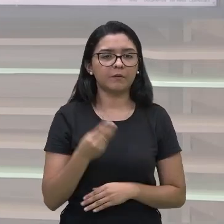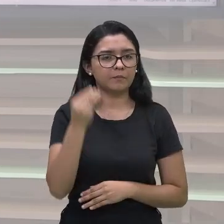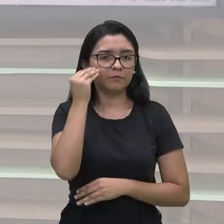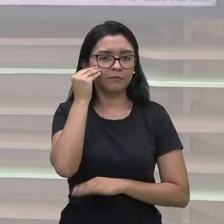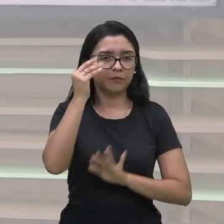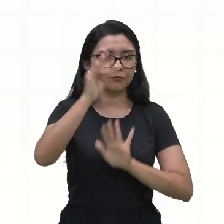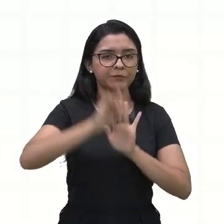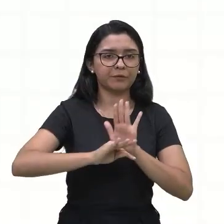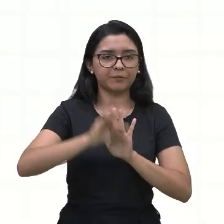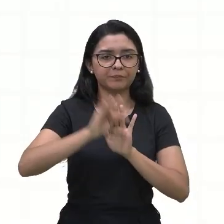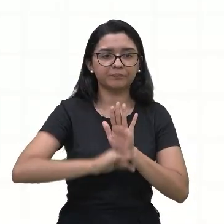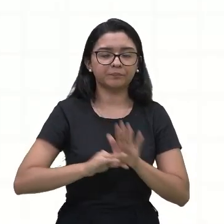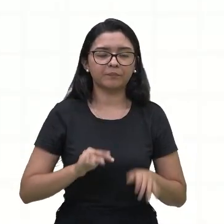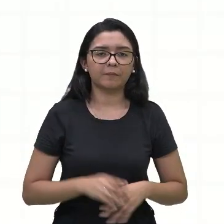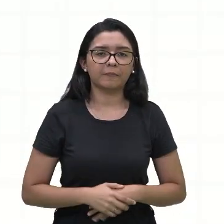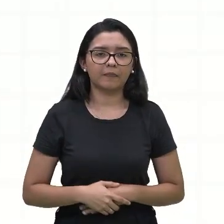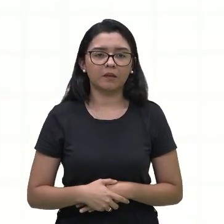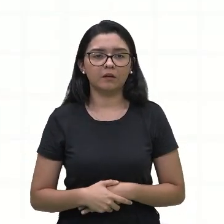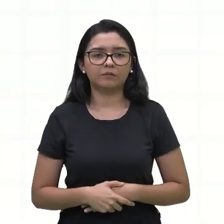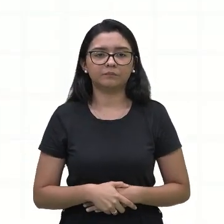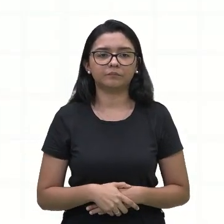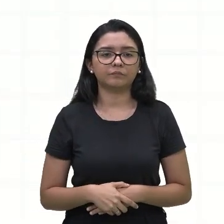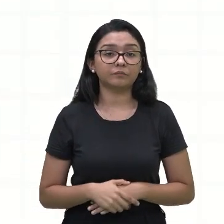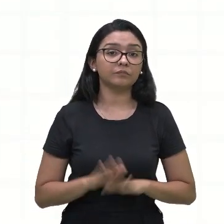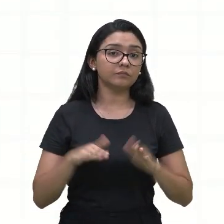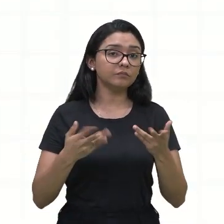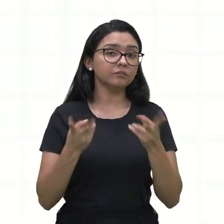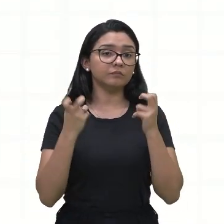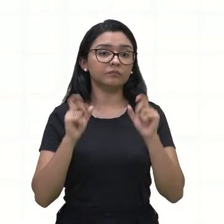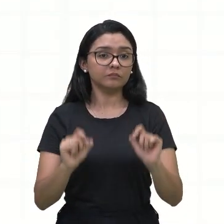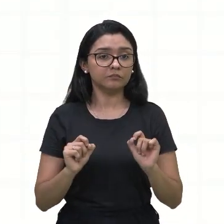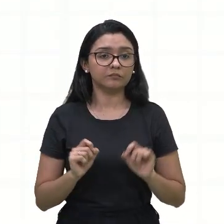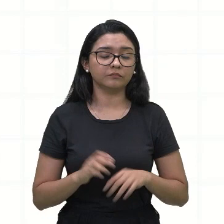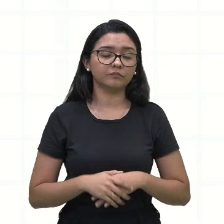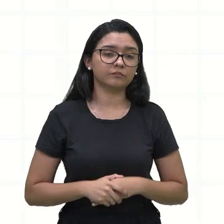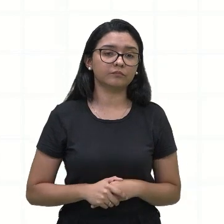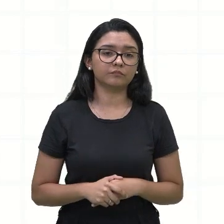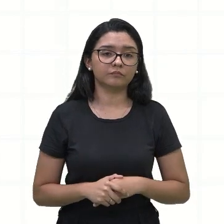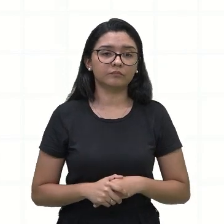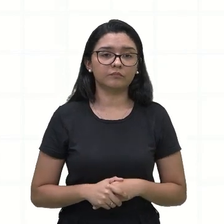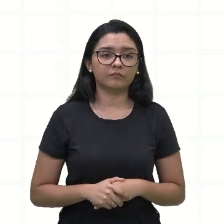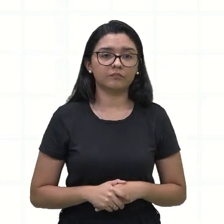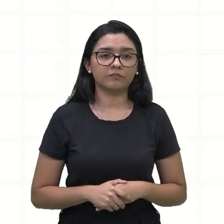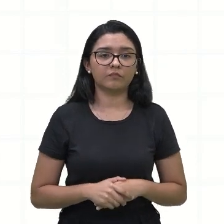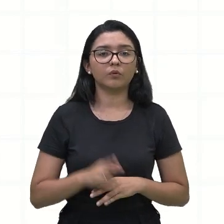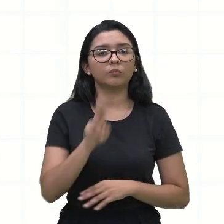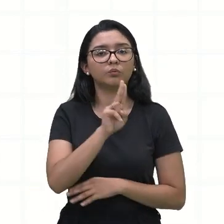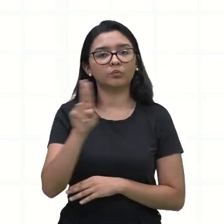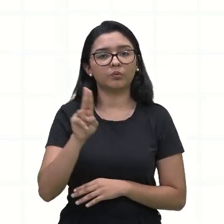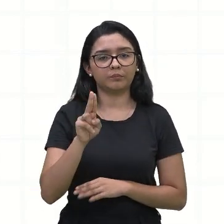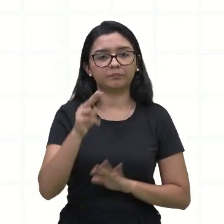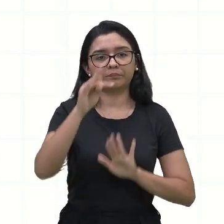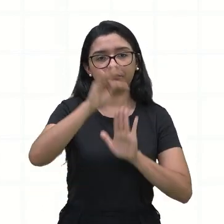aqui o texto. Olha só, observe aqui, vamos juntos. Então aqui, ó, olha só. Nome do texto, o